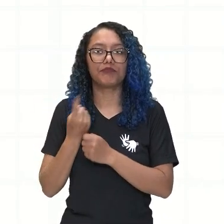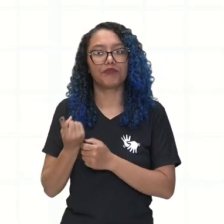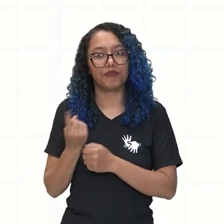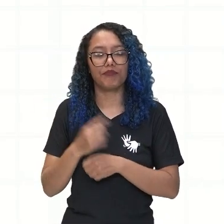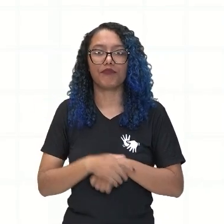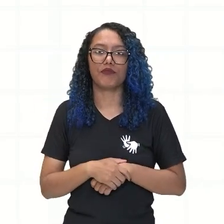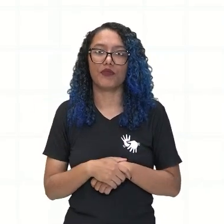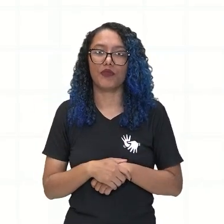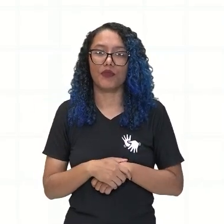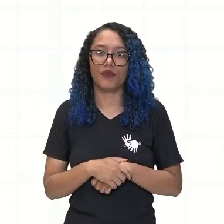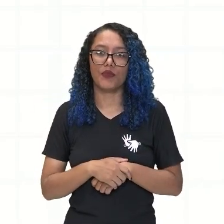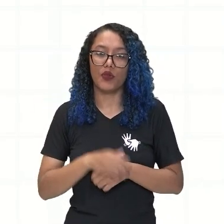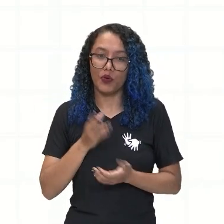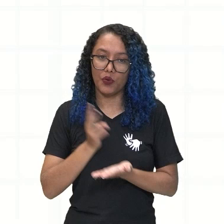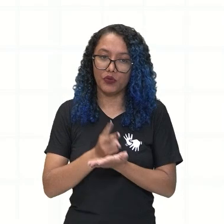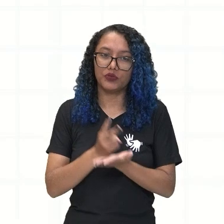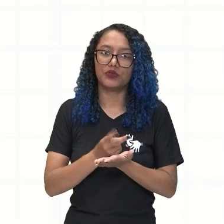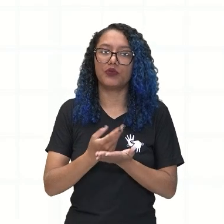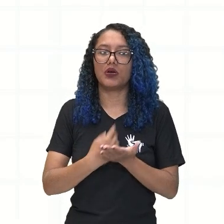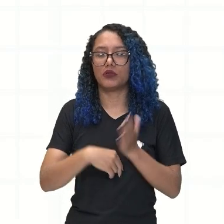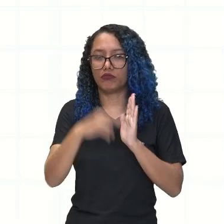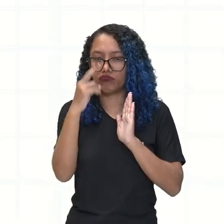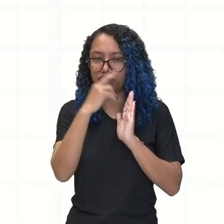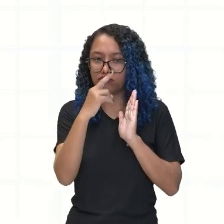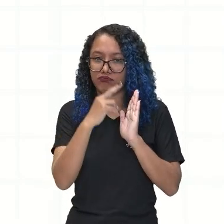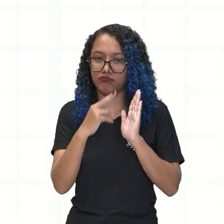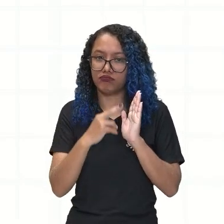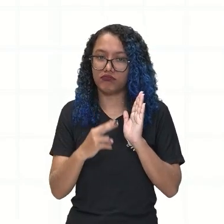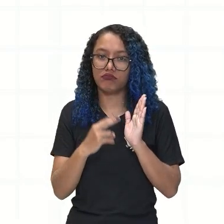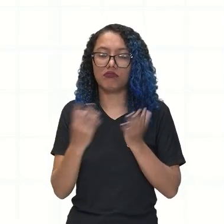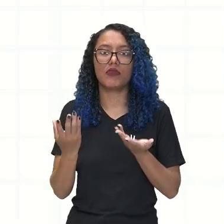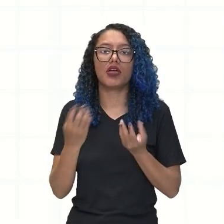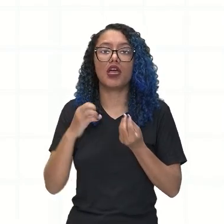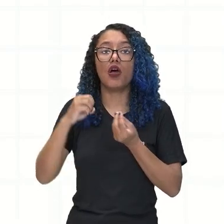vai prosseguindo aqui o texto. O fungo, olha só, aí